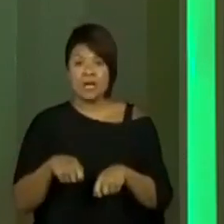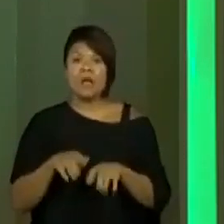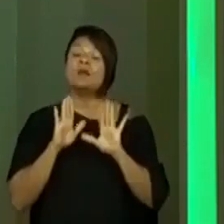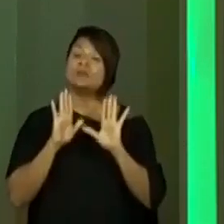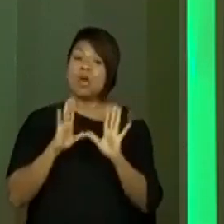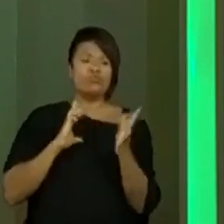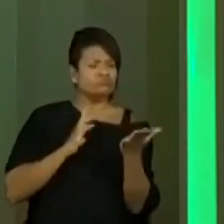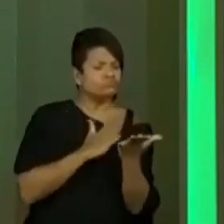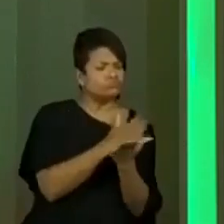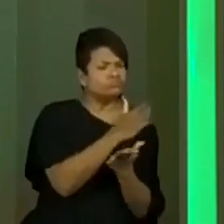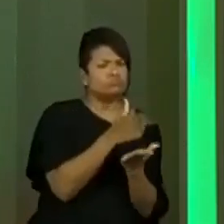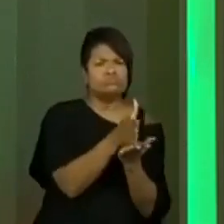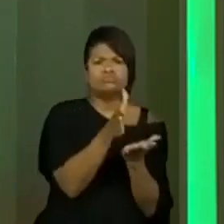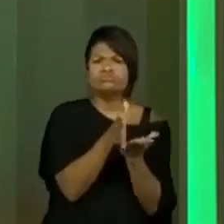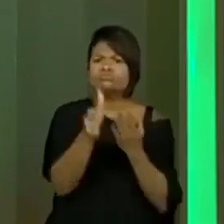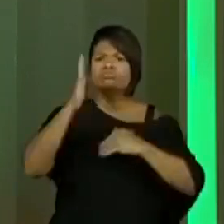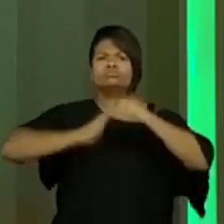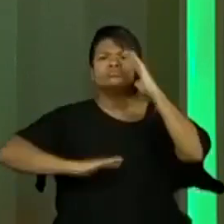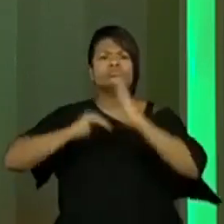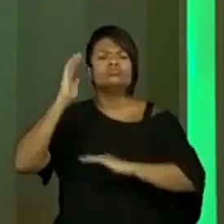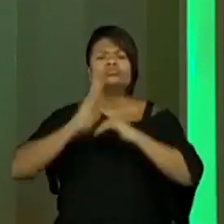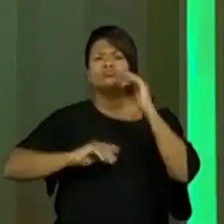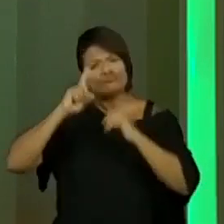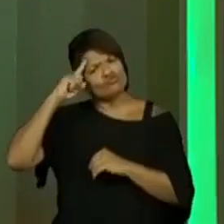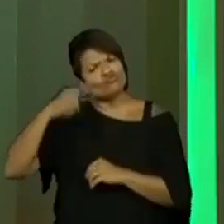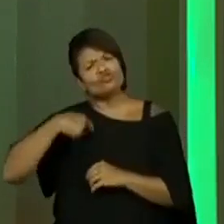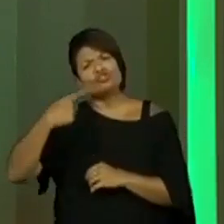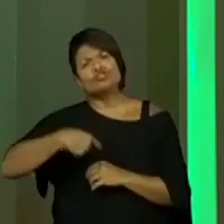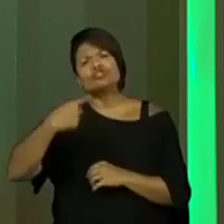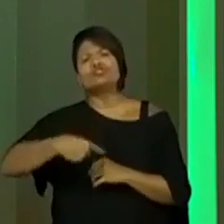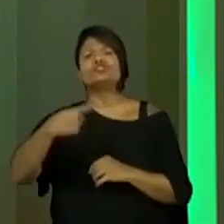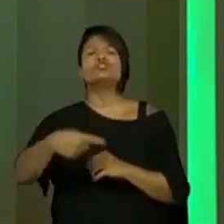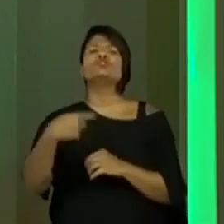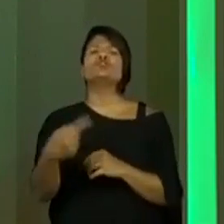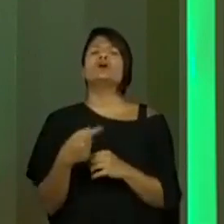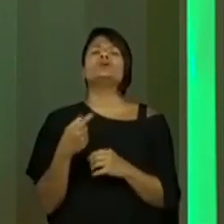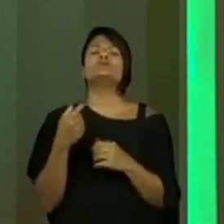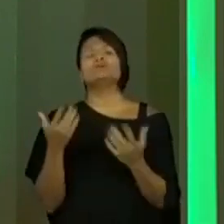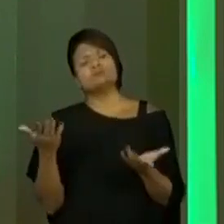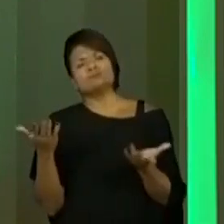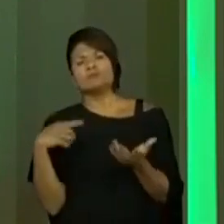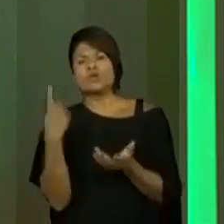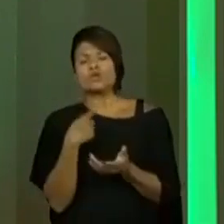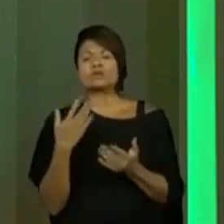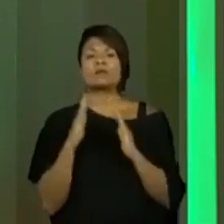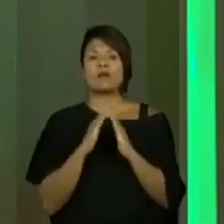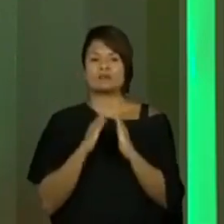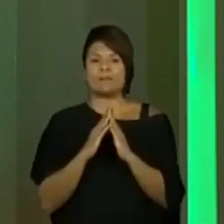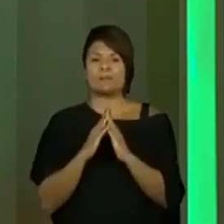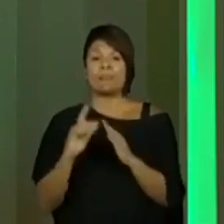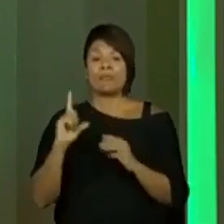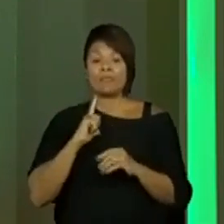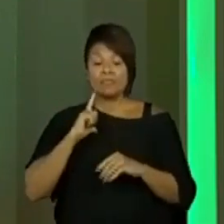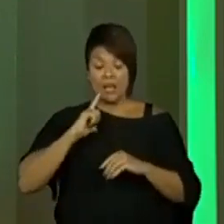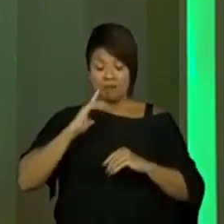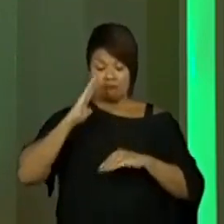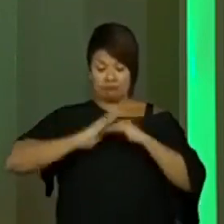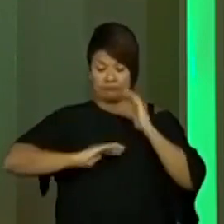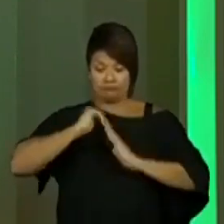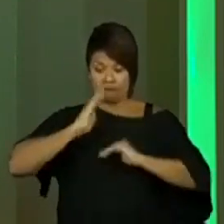que nós temos diariamente na nossa casa. Nós podemos falar em atitudes